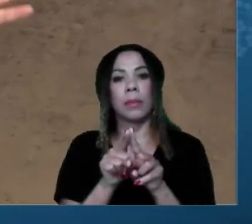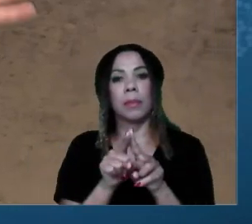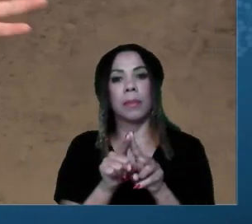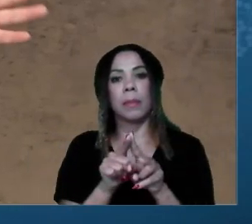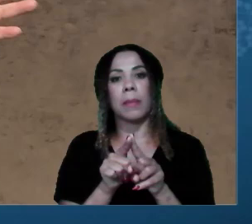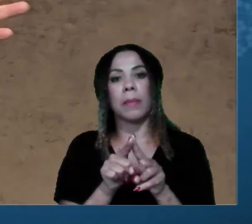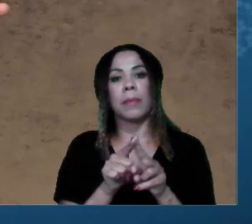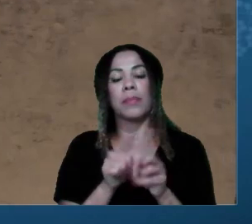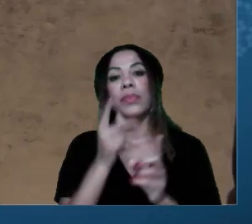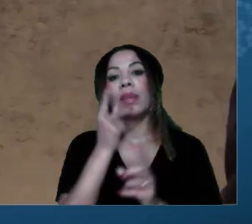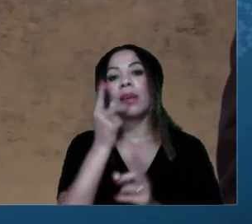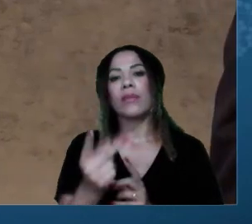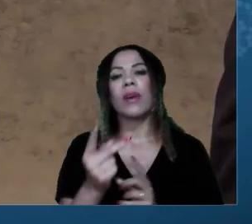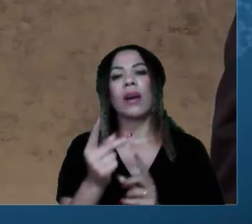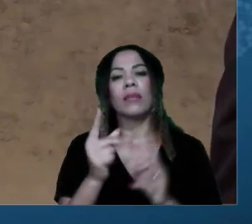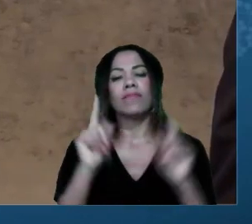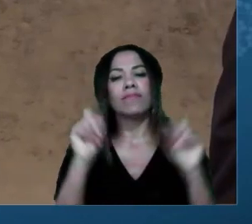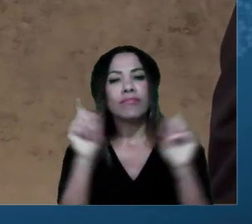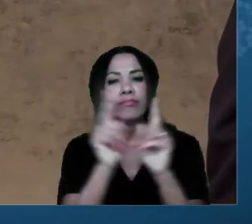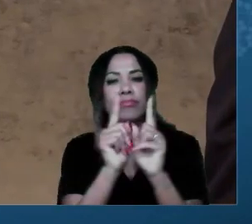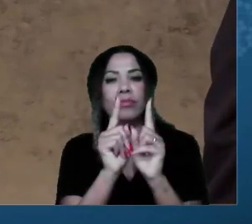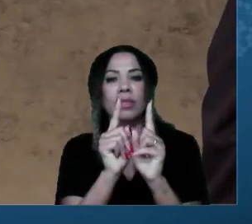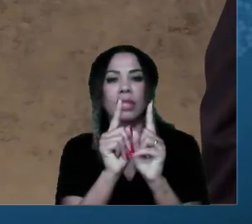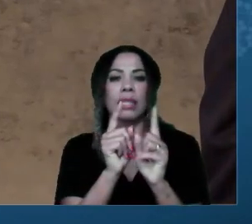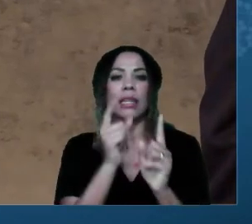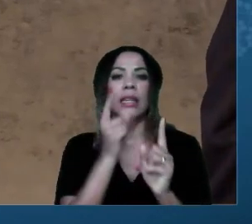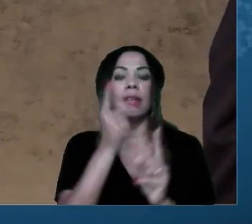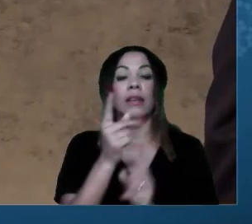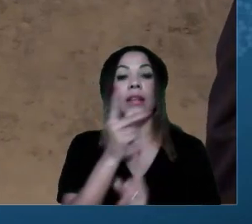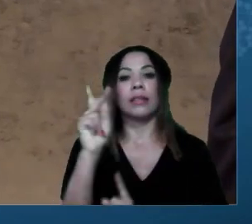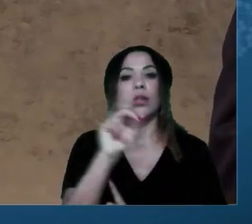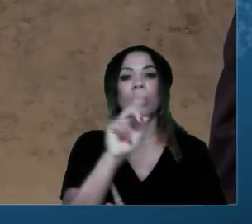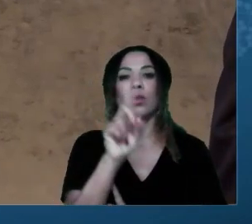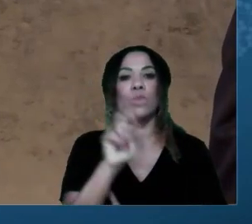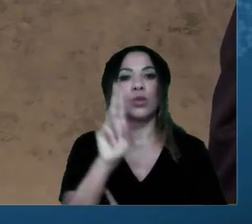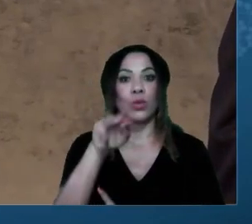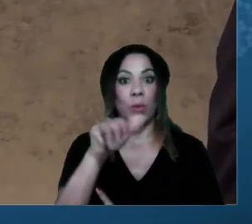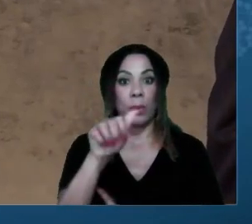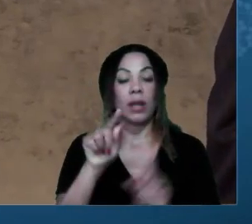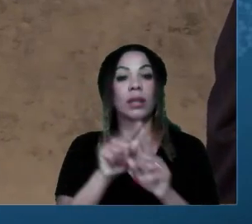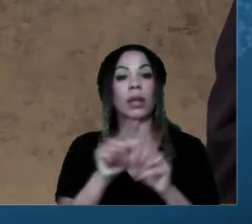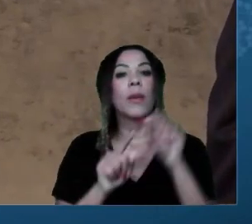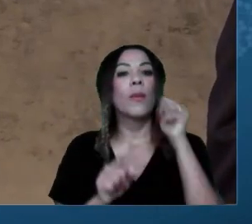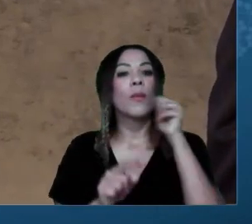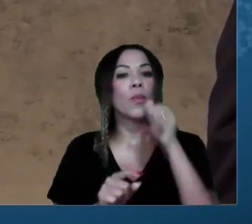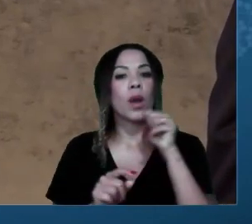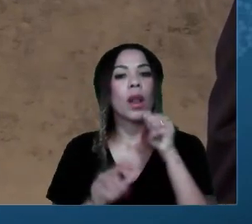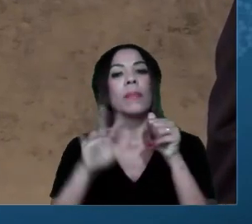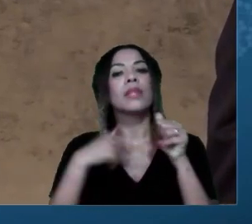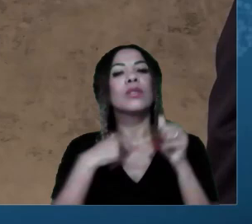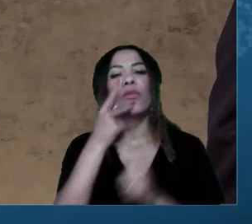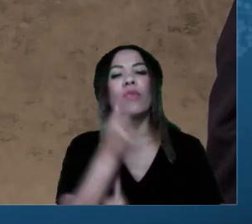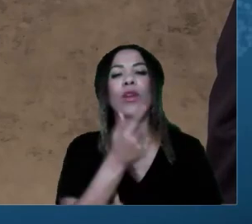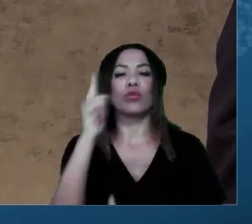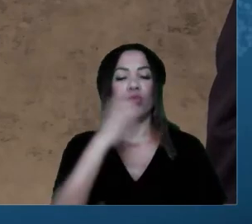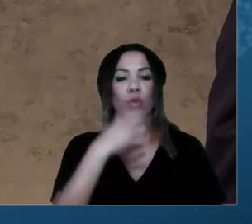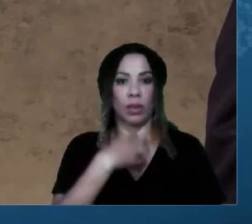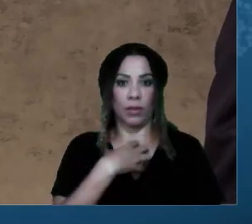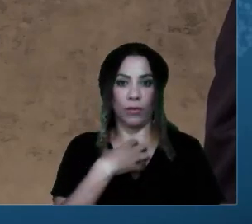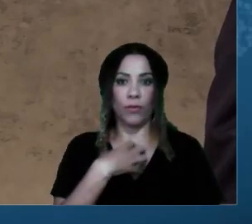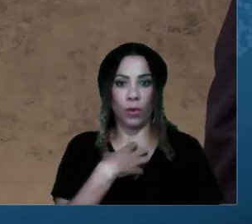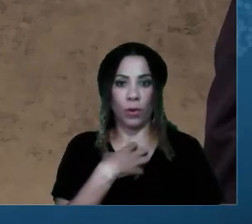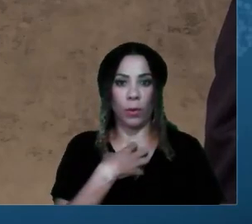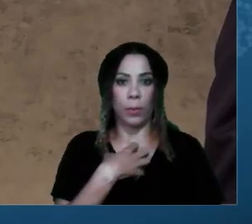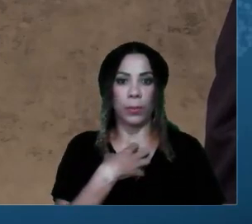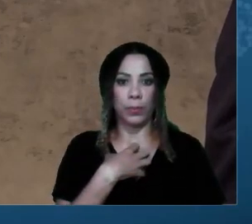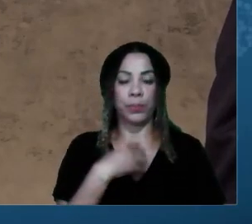dizer um pouco as palavras do Zuma, das mulheres, mas eu vou falar de uma outra forma. Eu